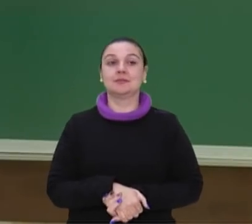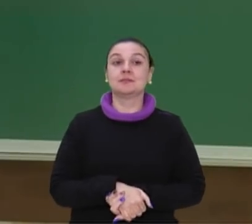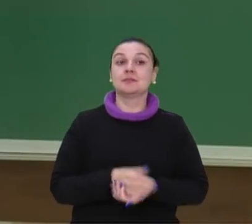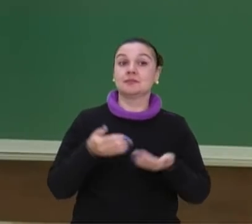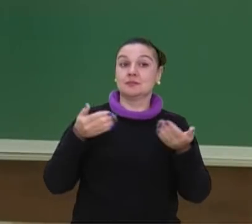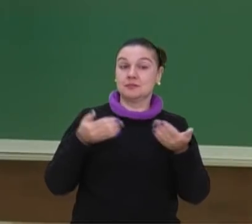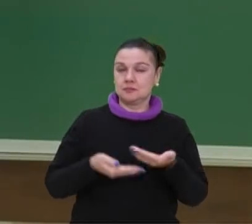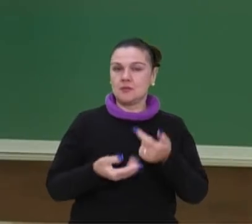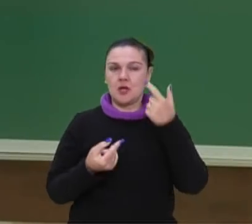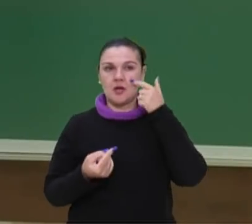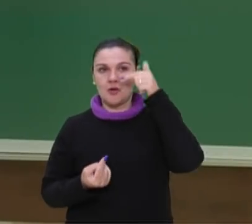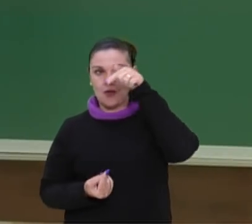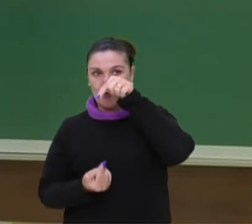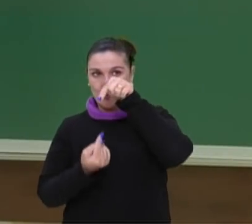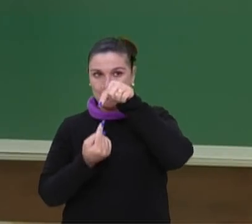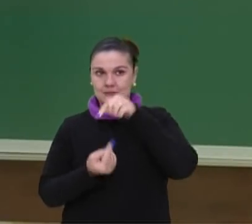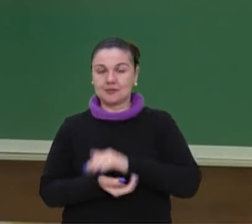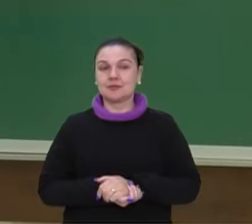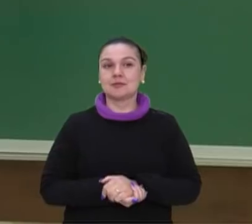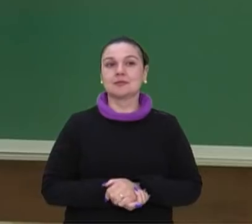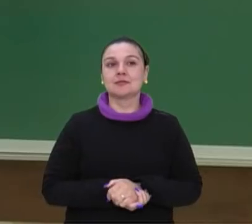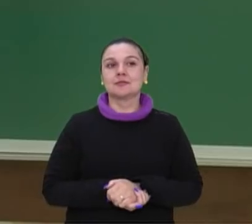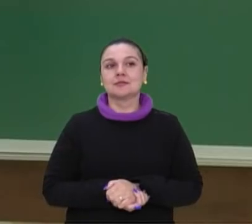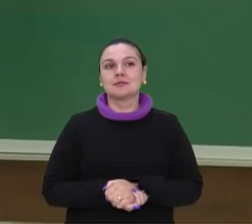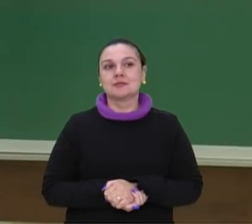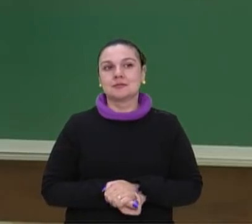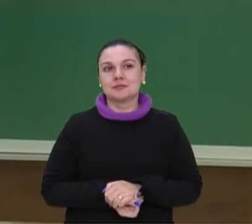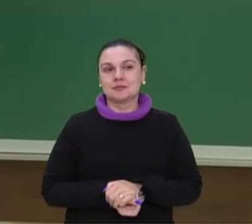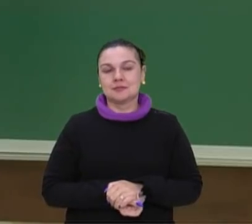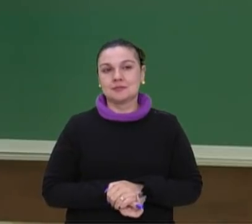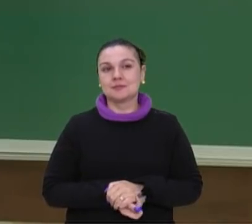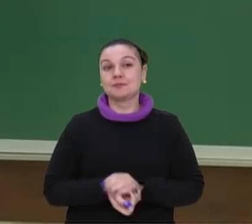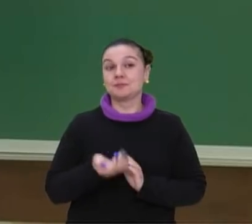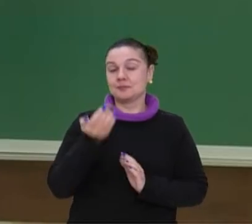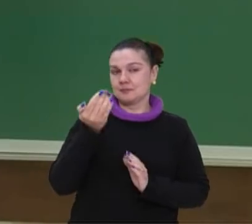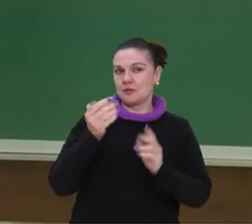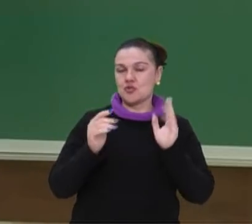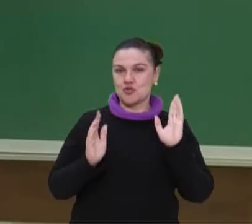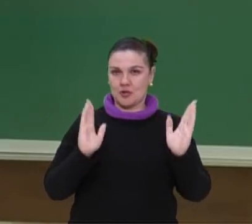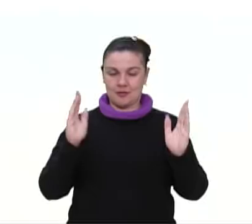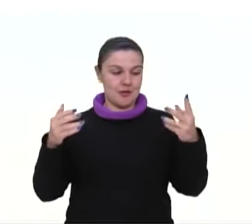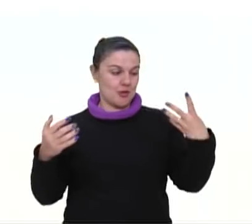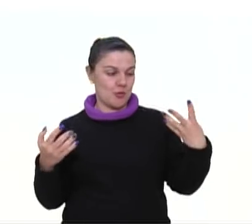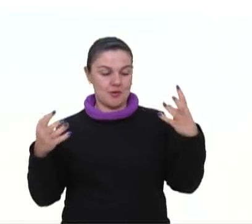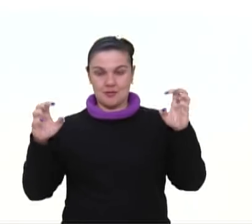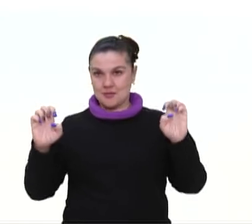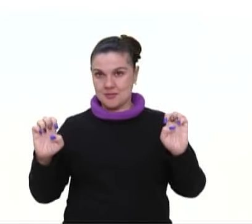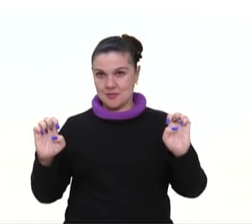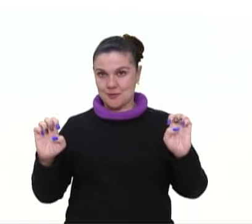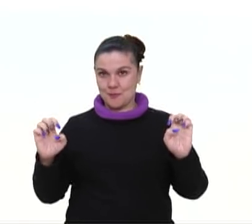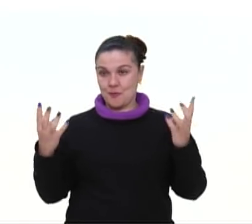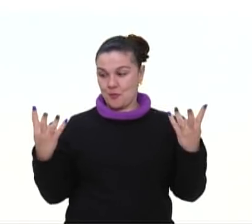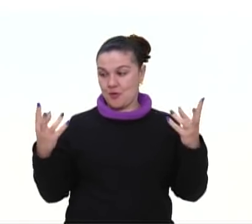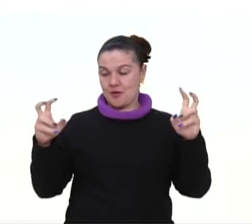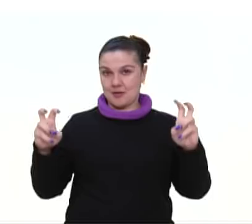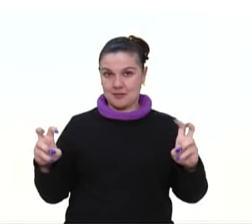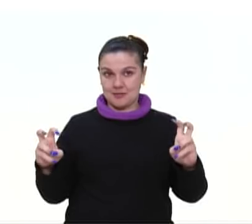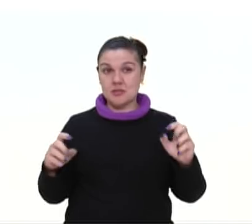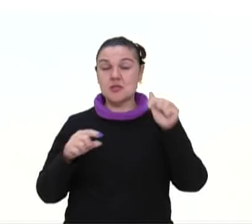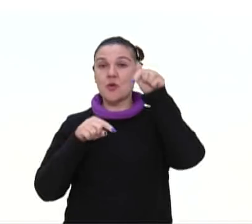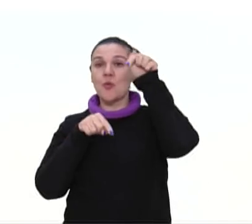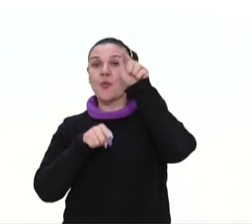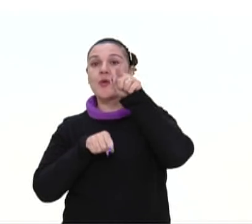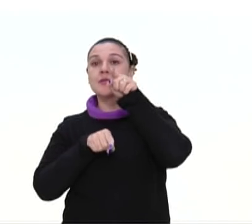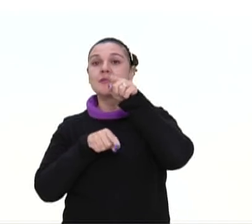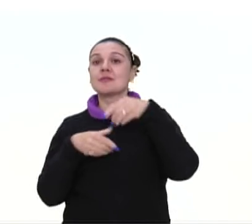270. Esse 270 que restou para nós, porque nós já temos 45 e temos 45,